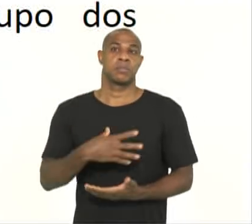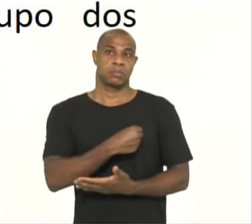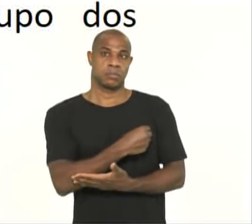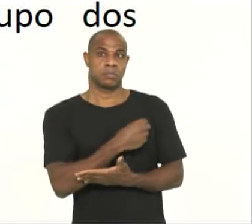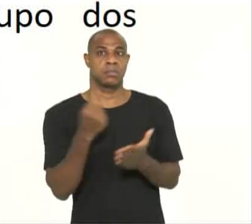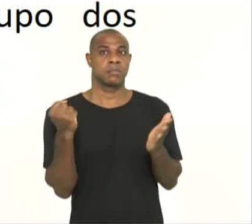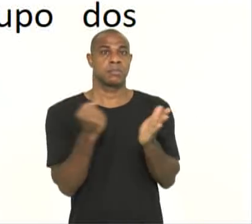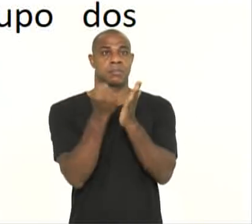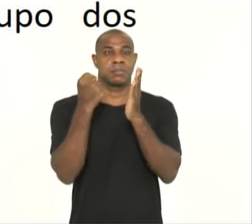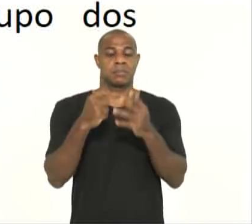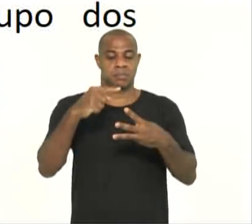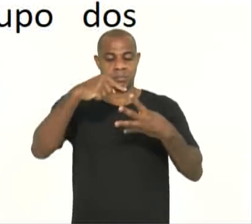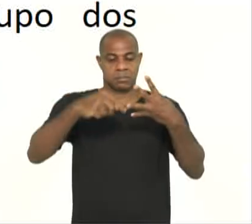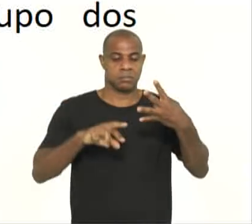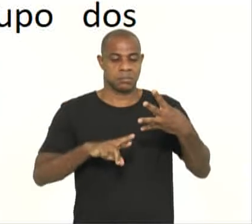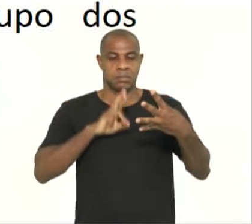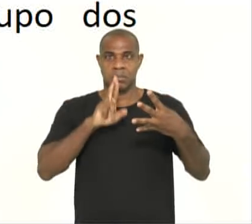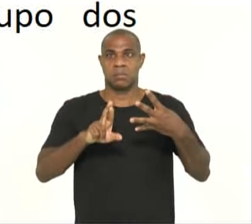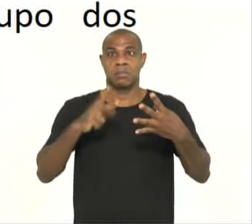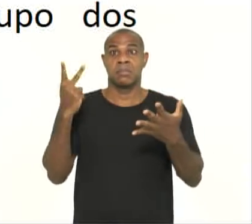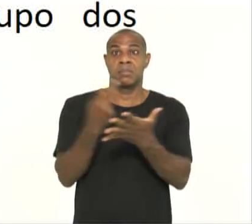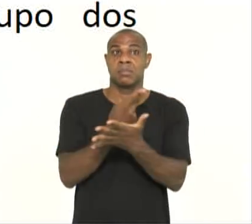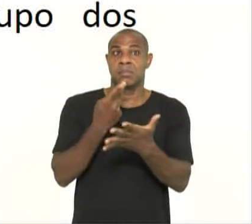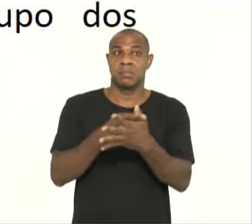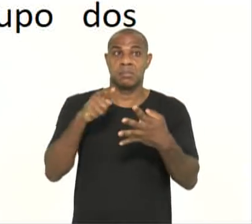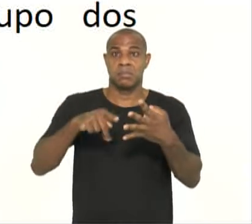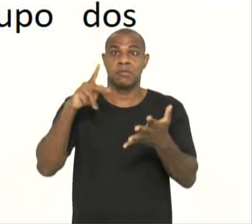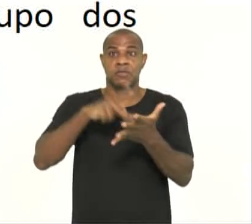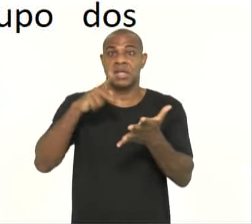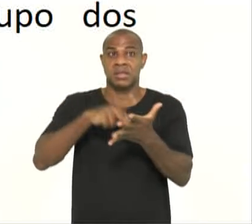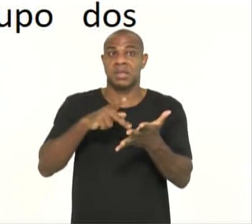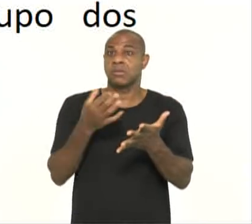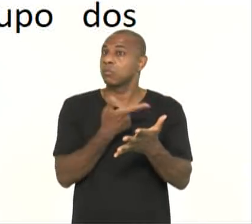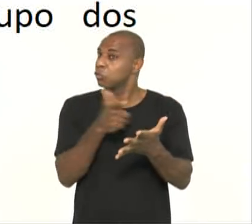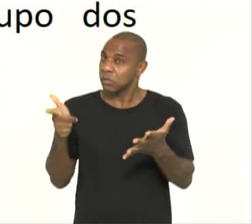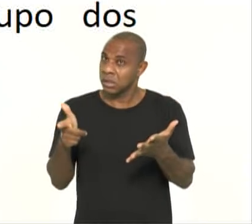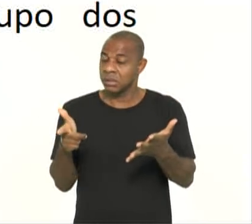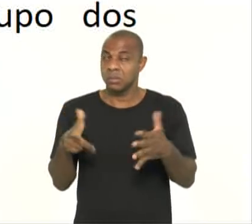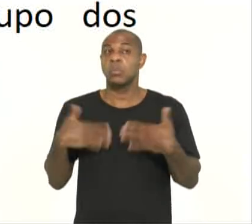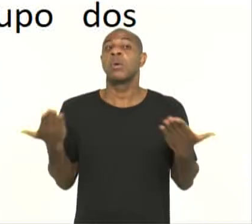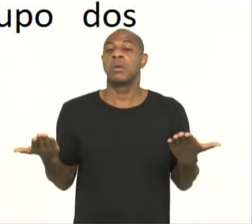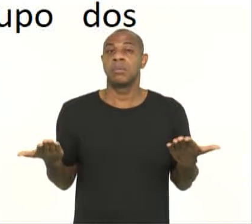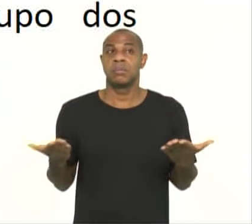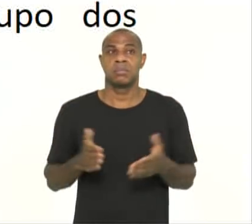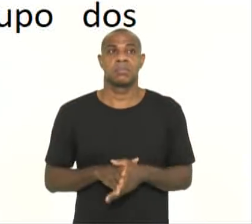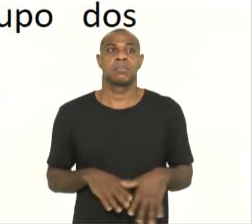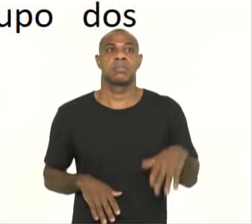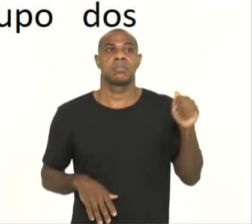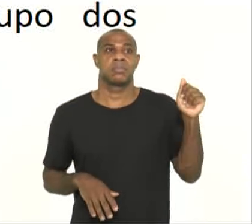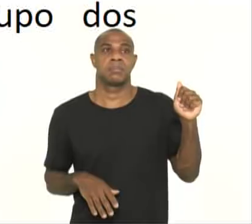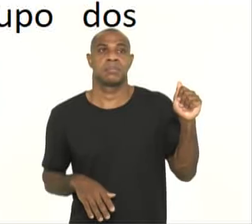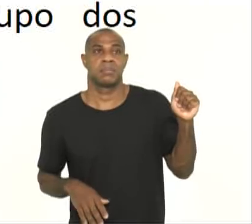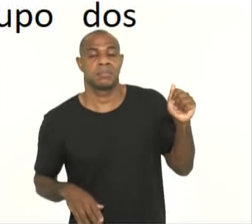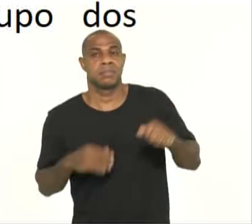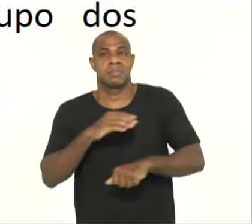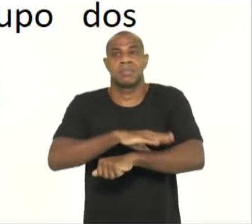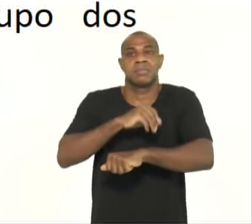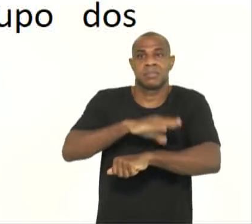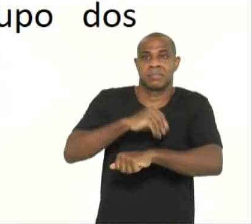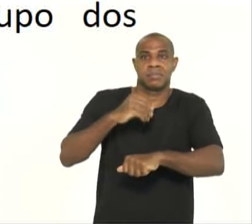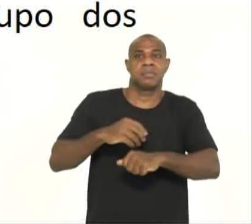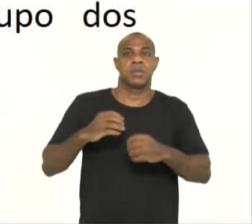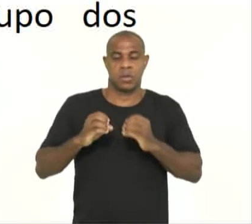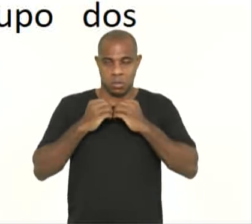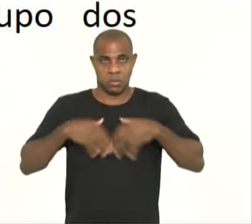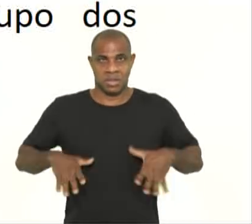marque a alternativa que está incorreta. Então, o que não é verdade aqui? Letra A. Pelos, glândulas, dentes